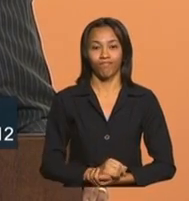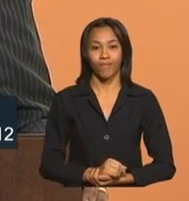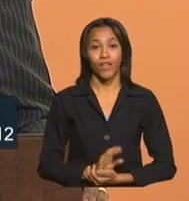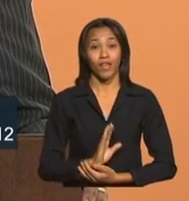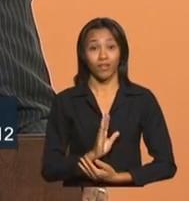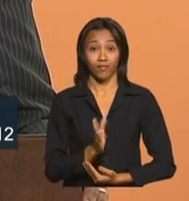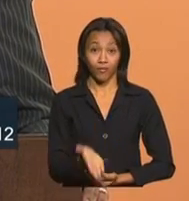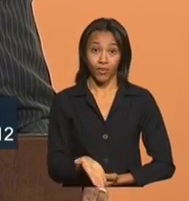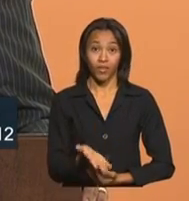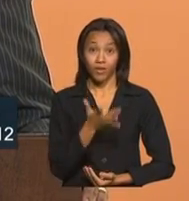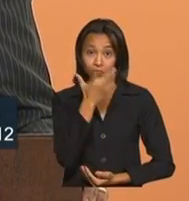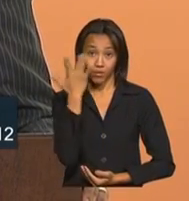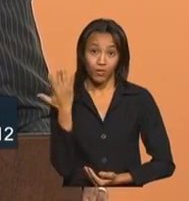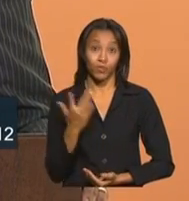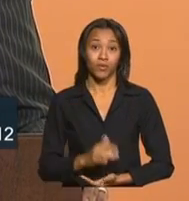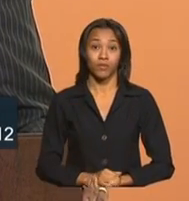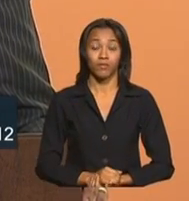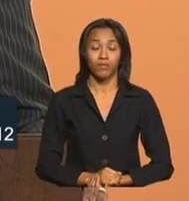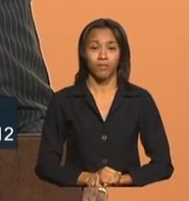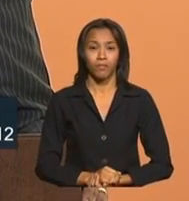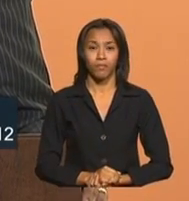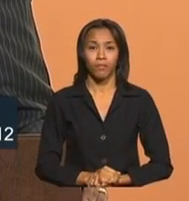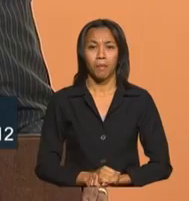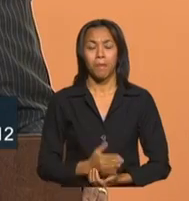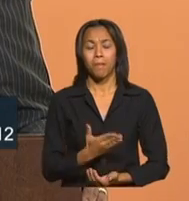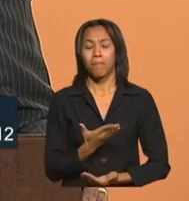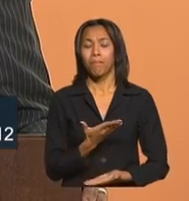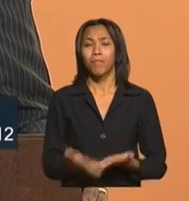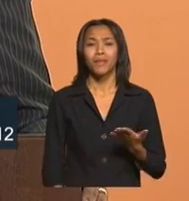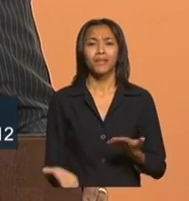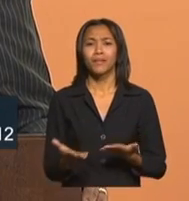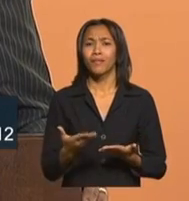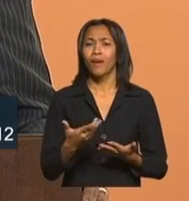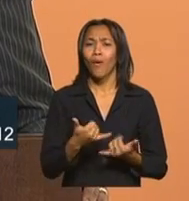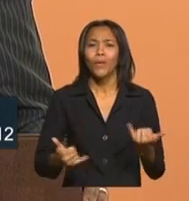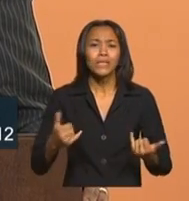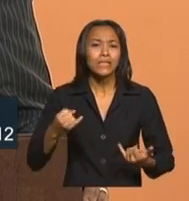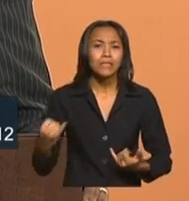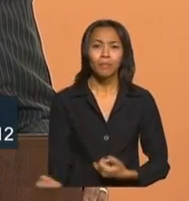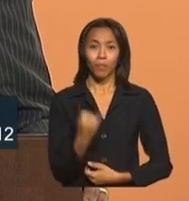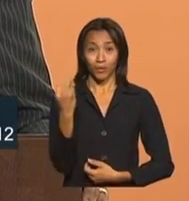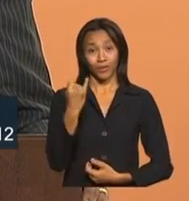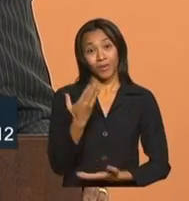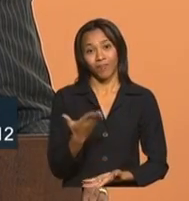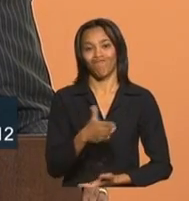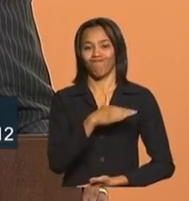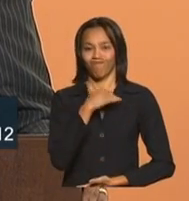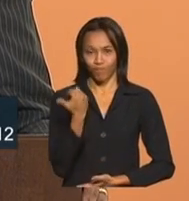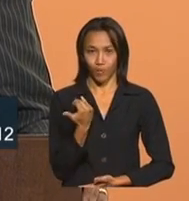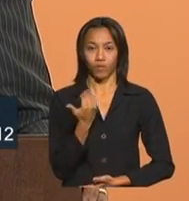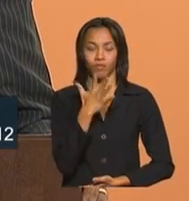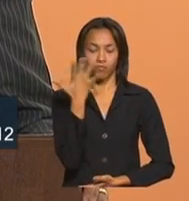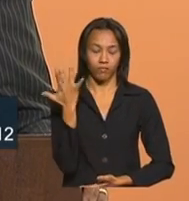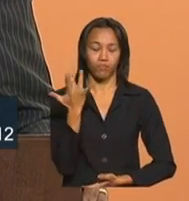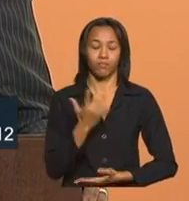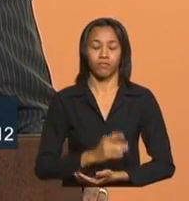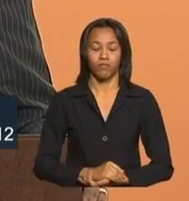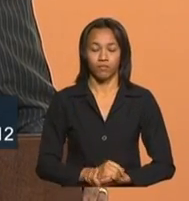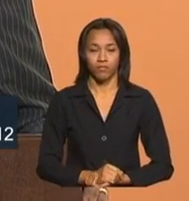Elas perderam o seu bem mais valioso. Elas perderam a vida.